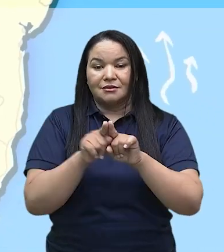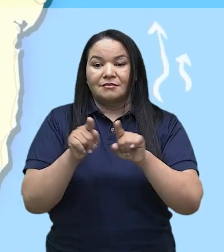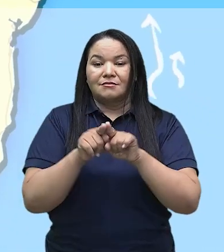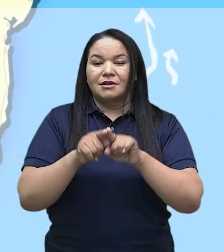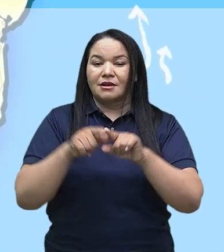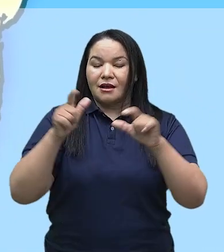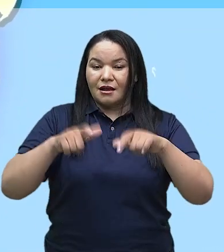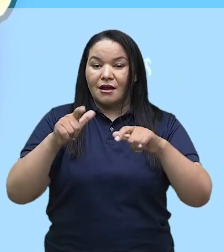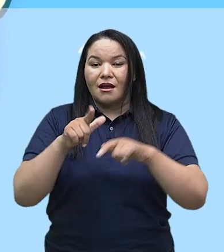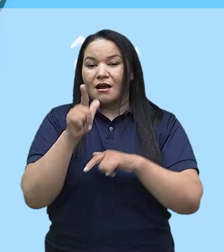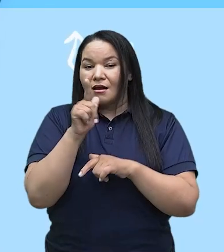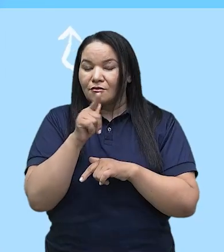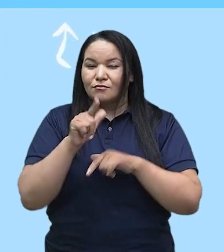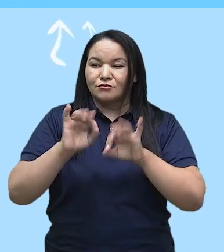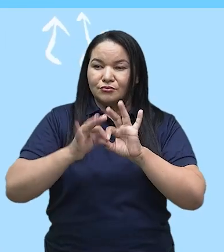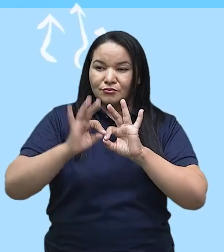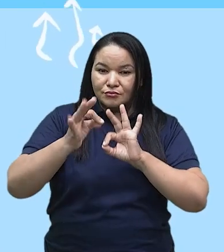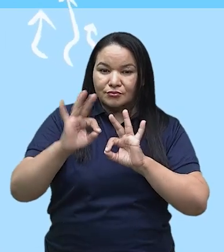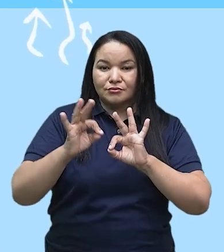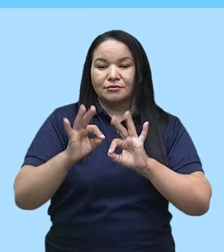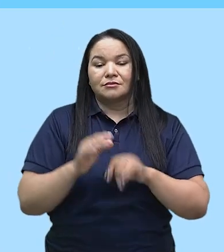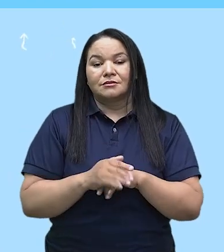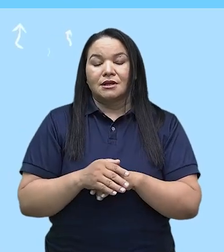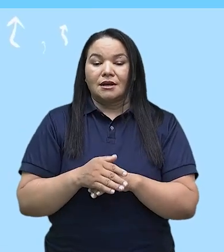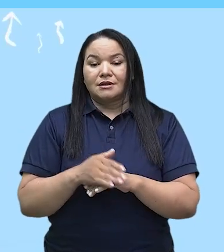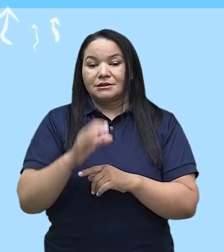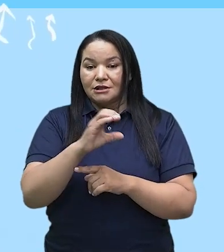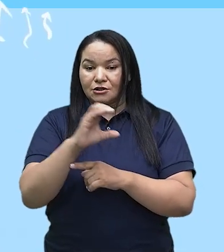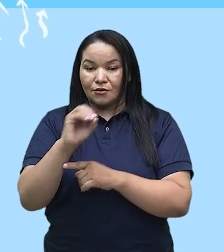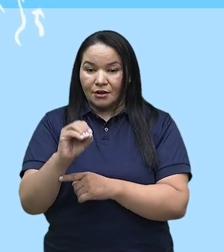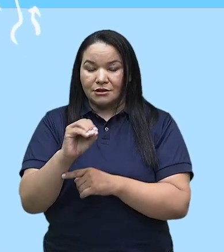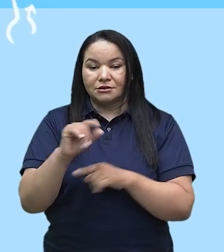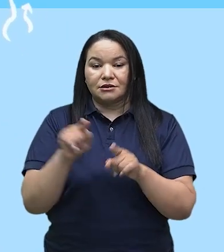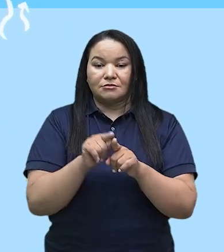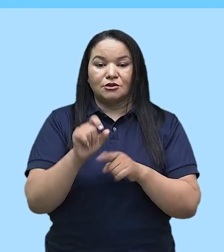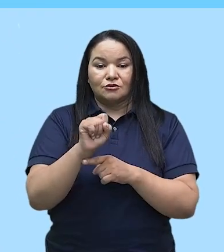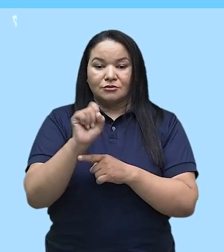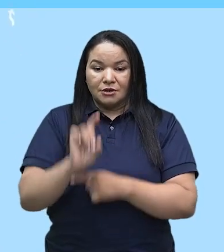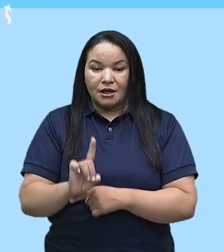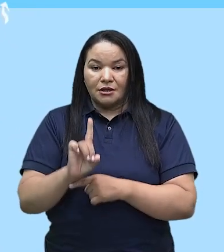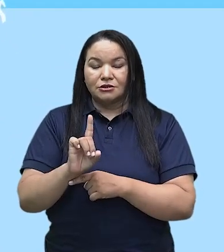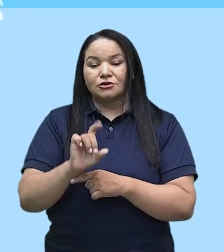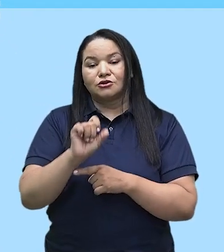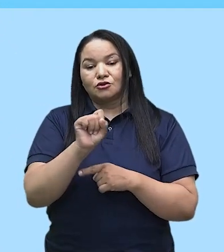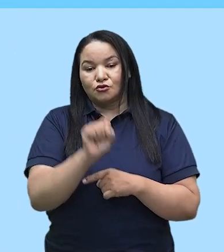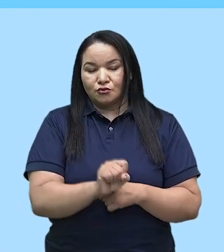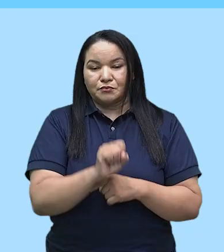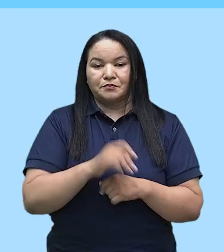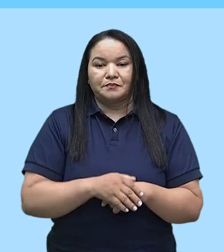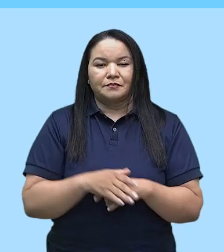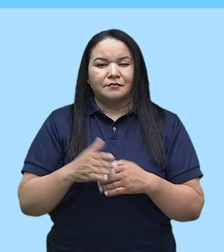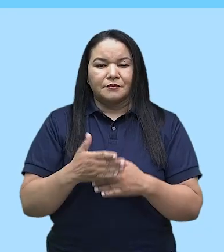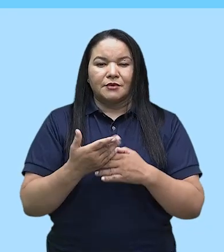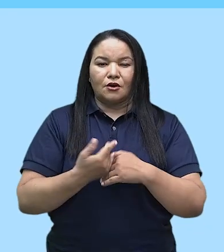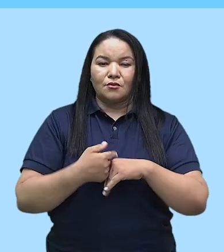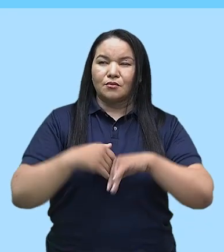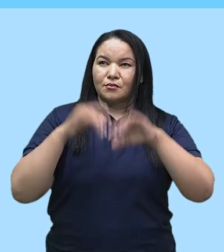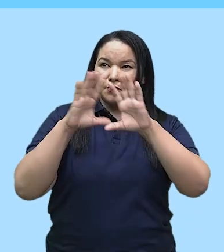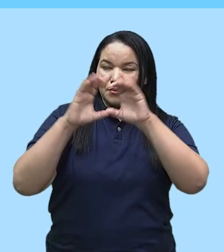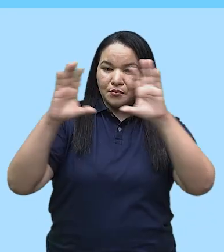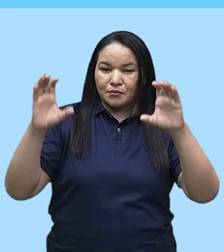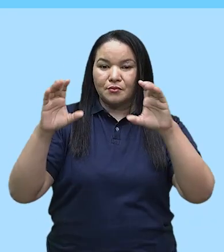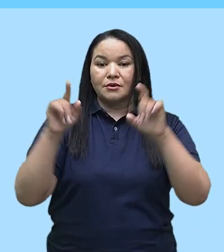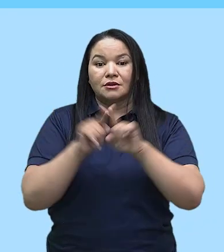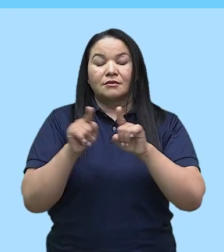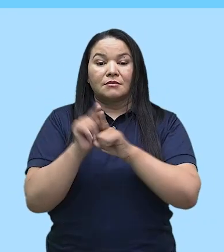em outras regiões distantes, como a região Centro-Oeste, Sudeste e Sul. A compreensão dos rios voadores é crucial